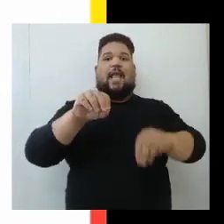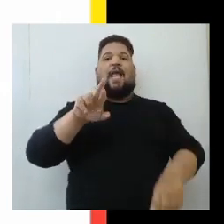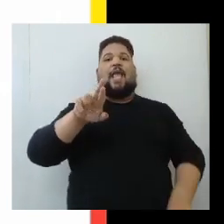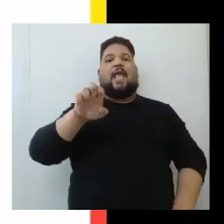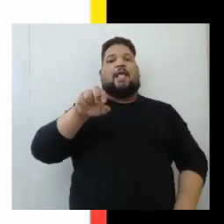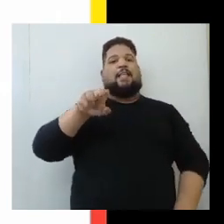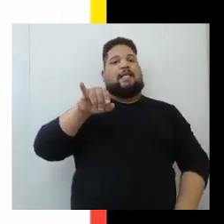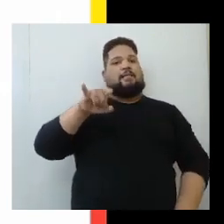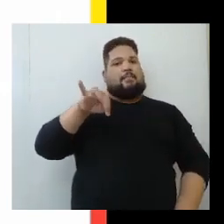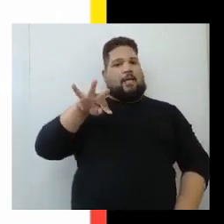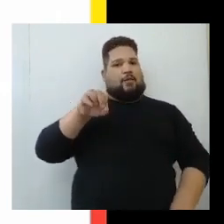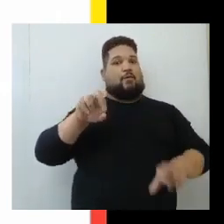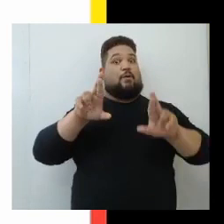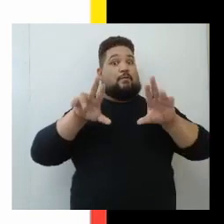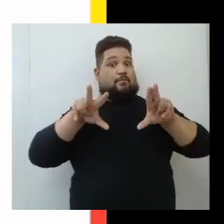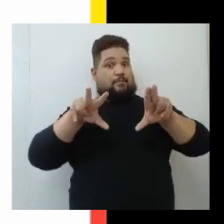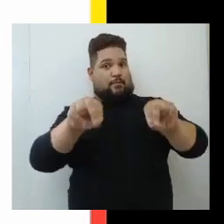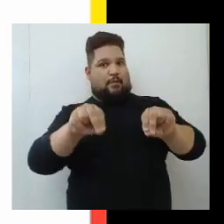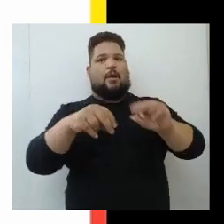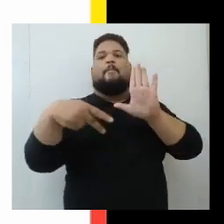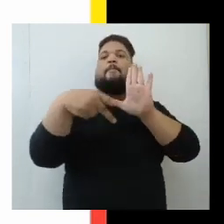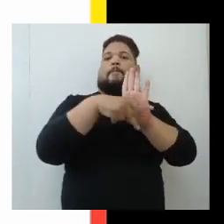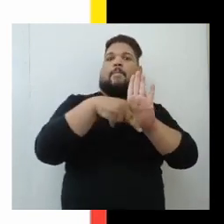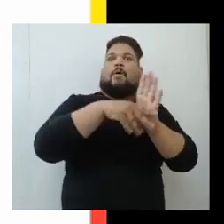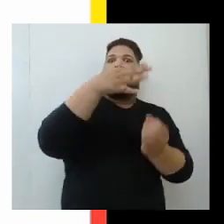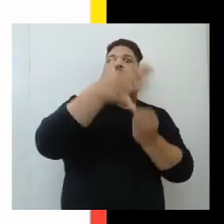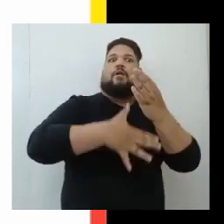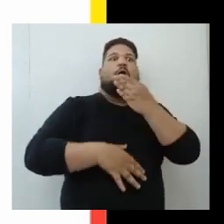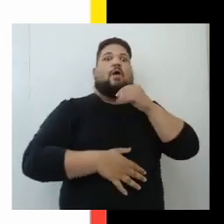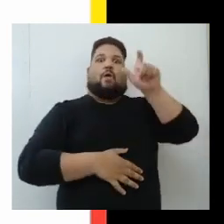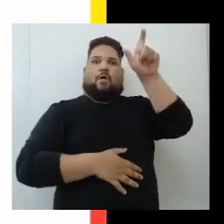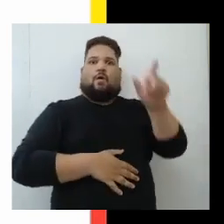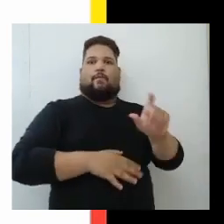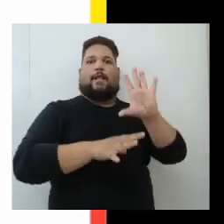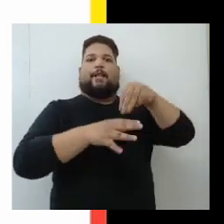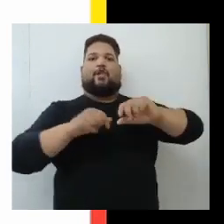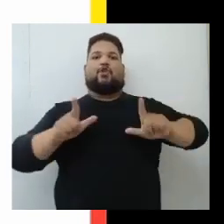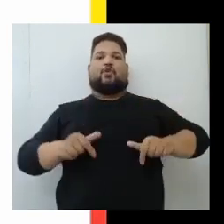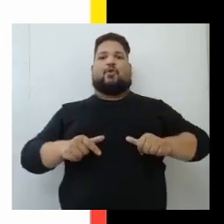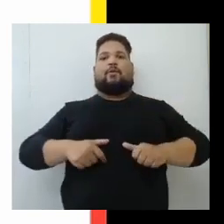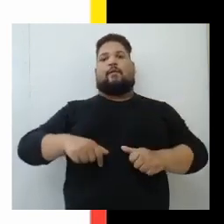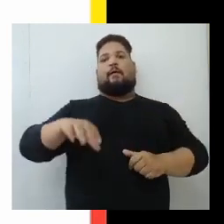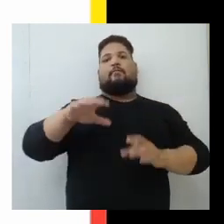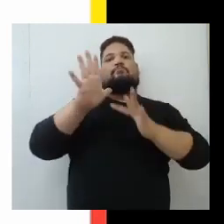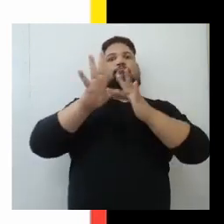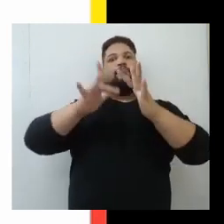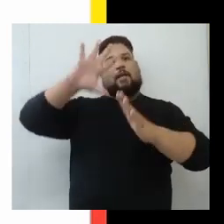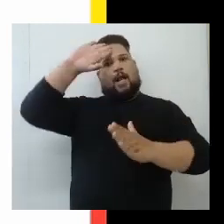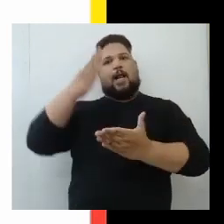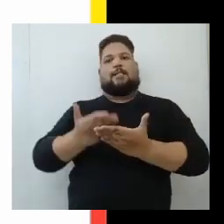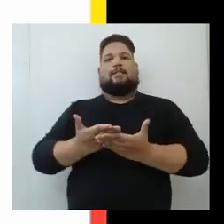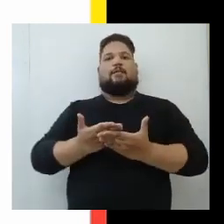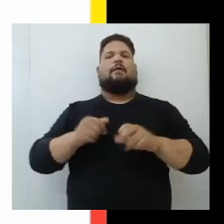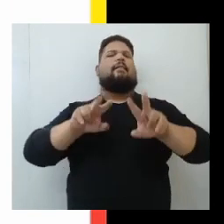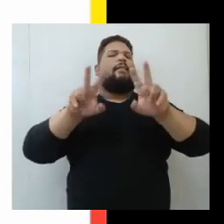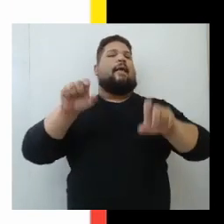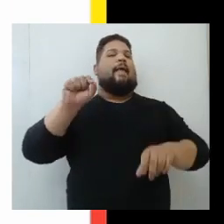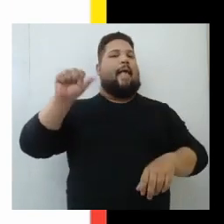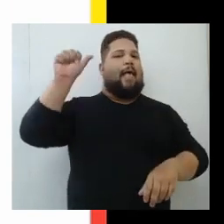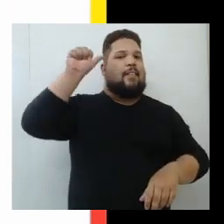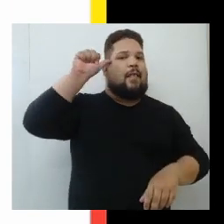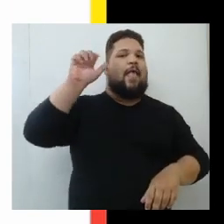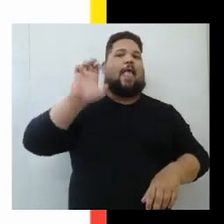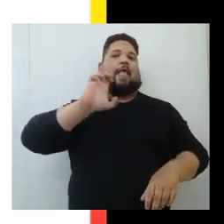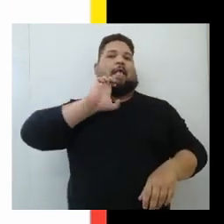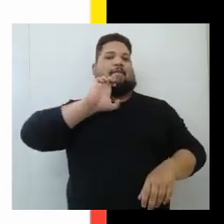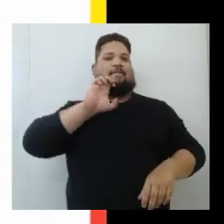figuras presentes na mitologia de criação do homem, na mitologia judaico-cristã. A figura de Adão e